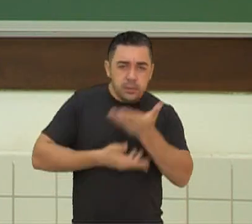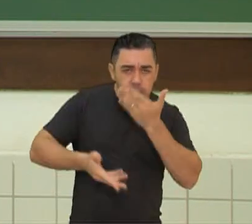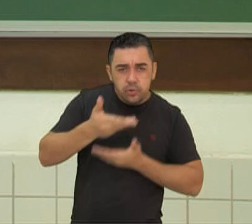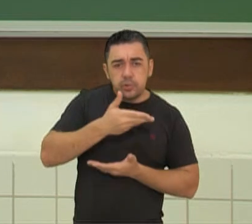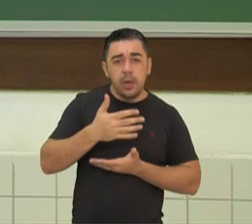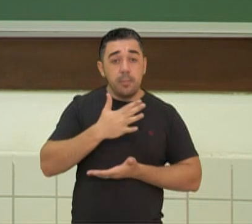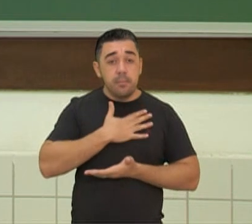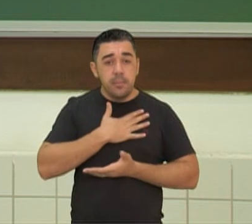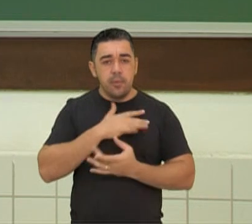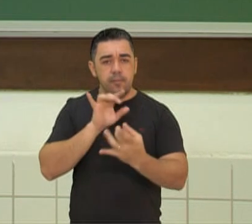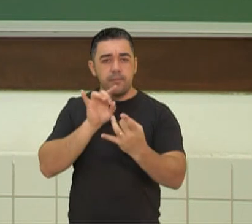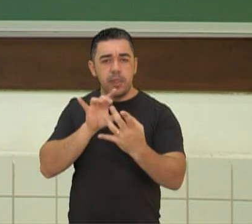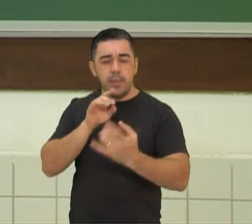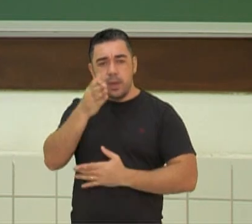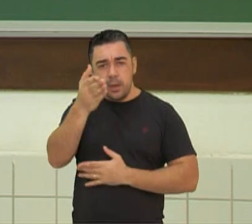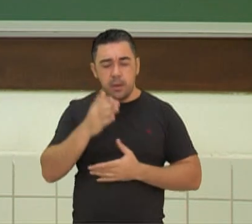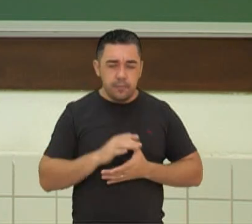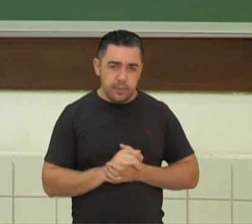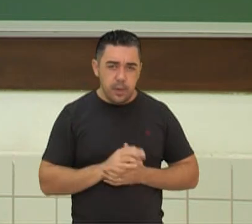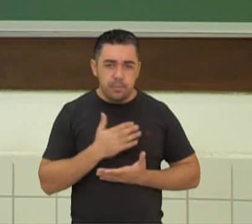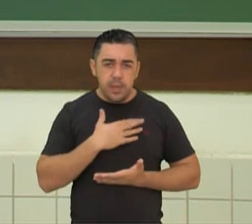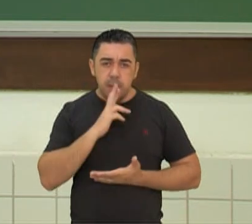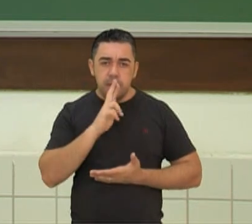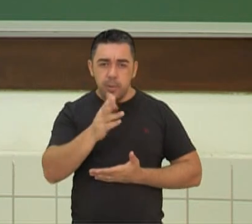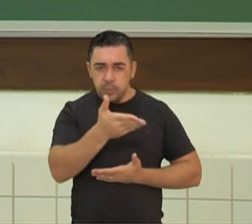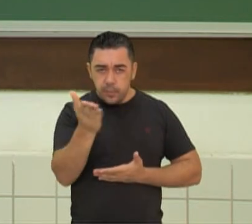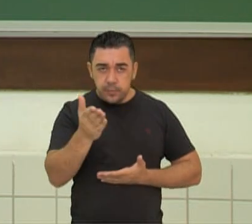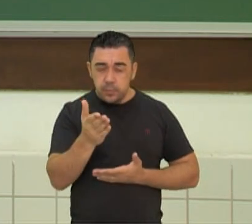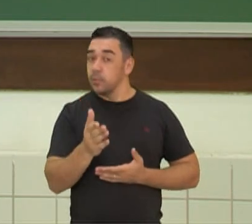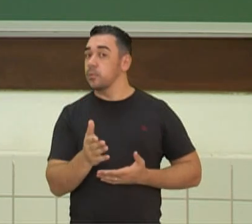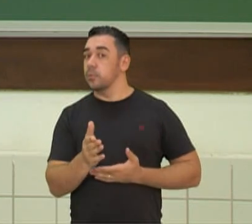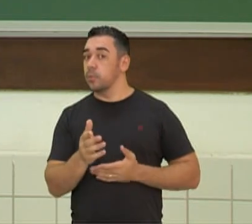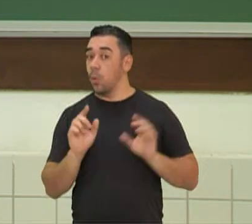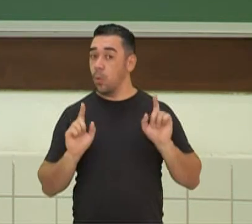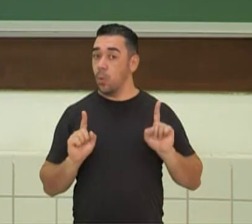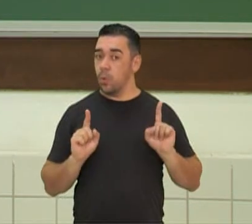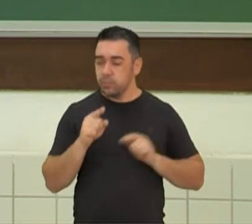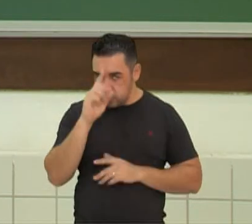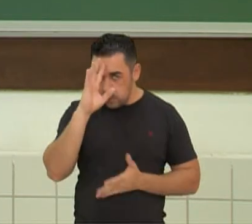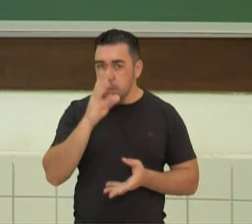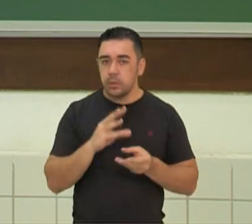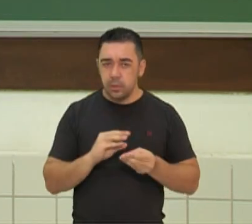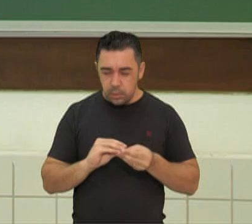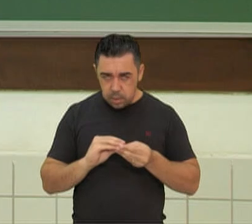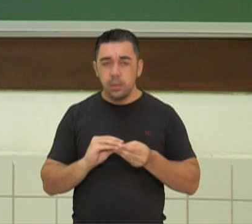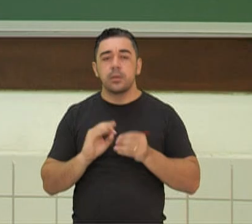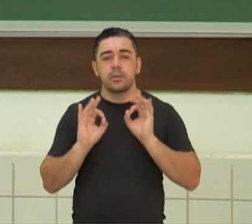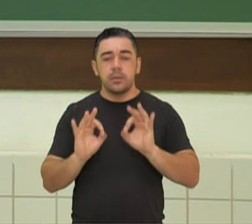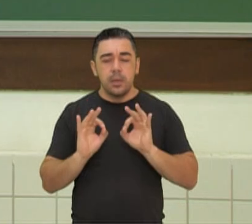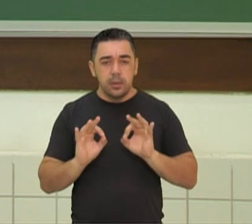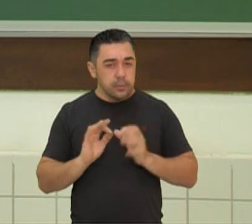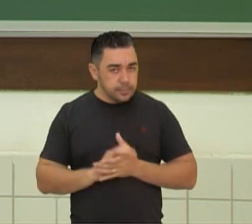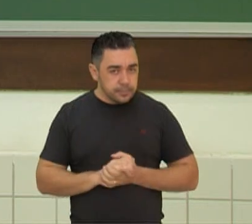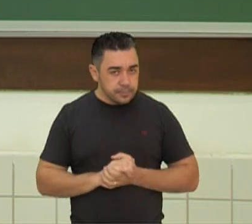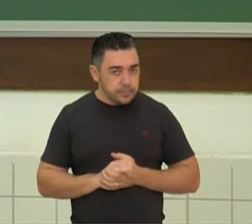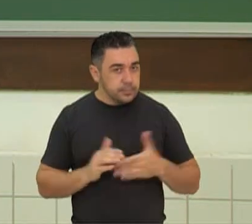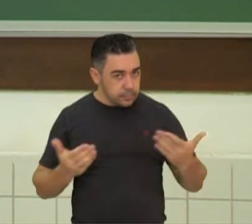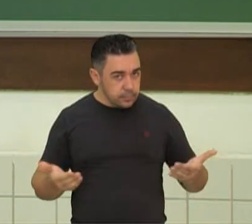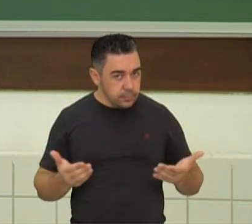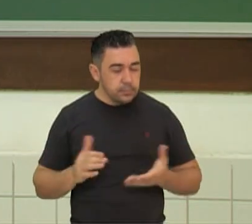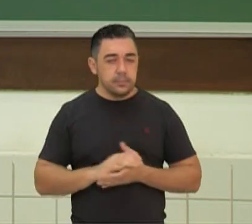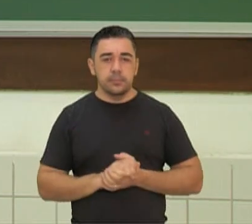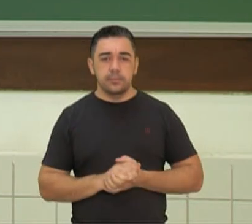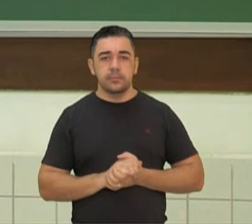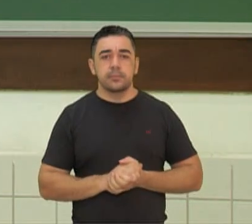É o meu feedback, é a minha resposta para dizer, opa, o pessoal está entendendo, a turma está entendendo, tá bom? Então vamos lá.